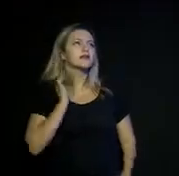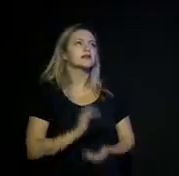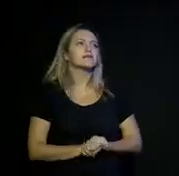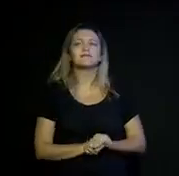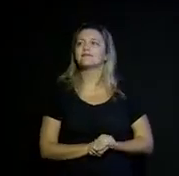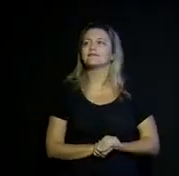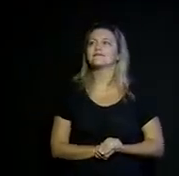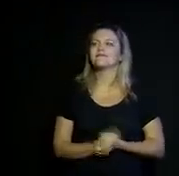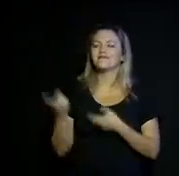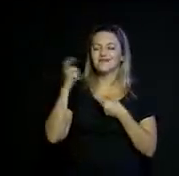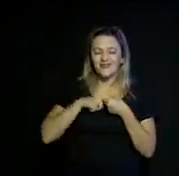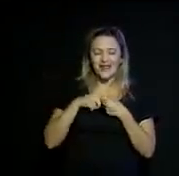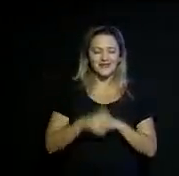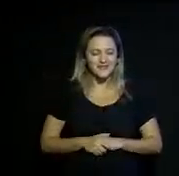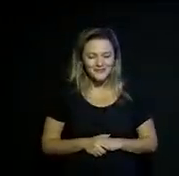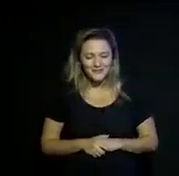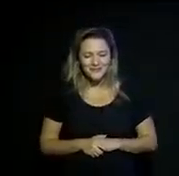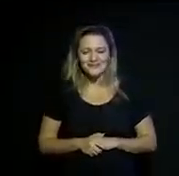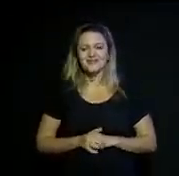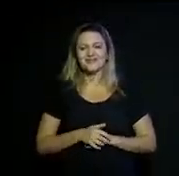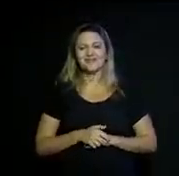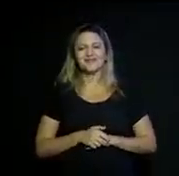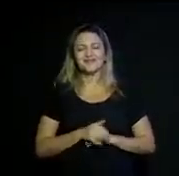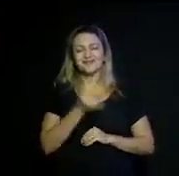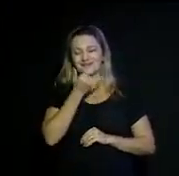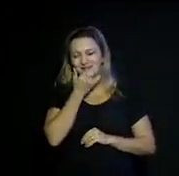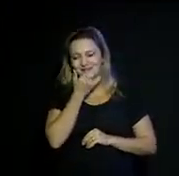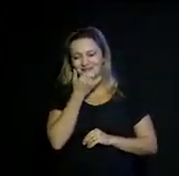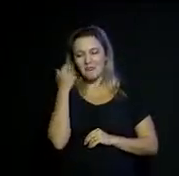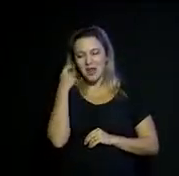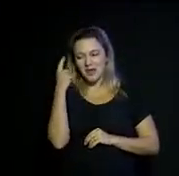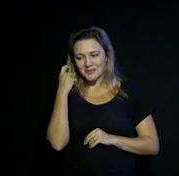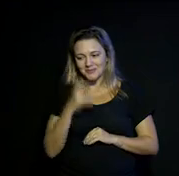Acabou o balé das bolas, voltemos. Então, gente,